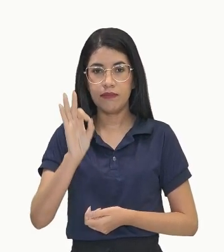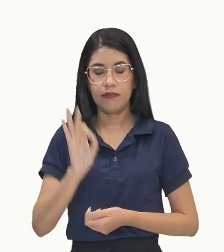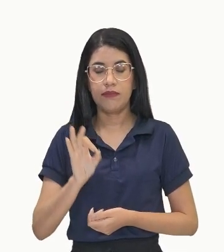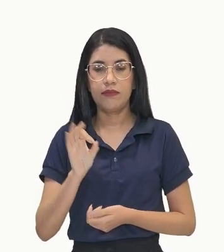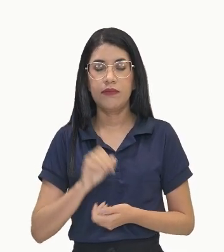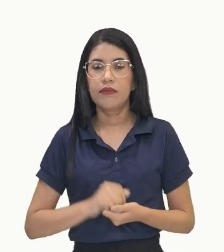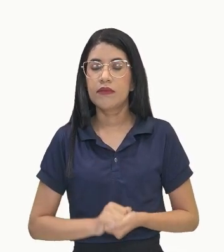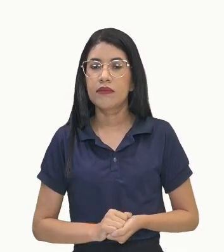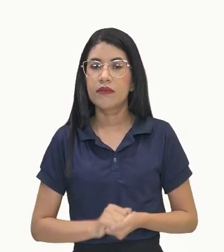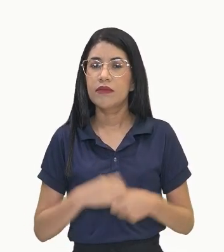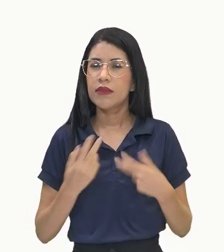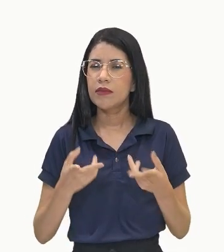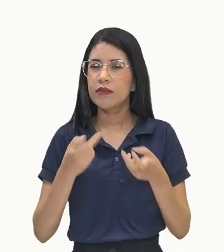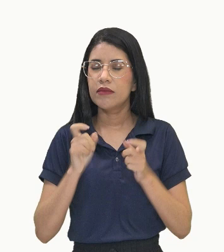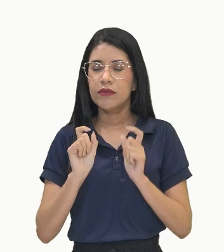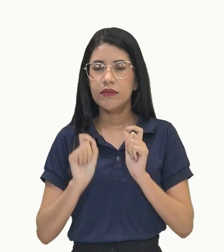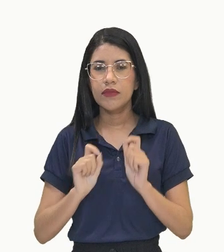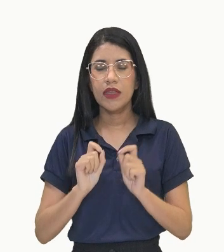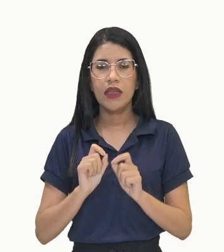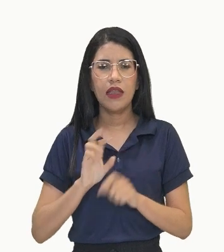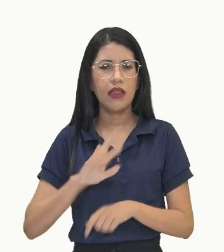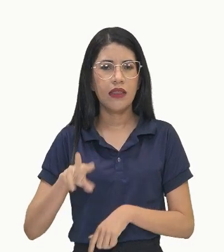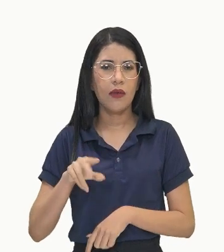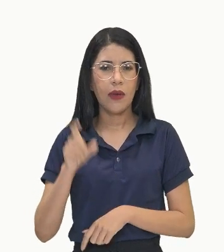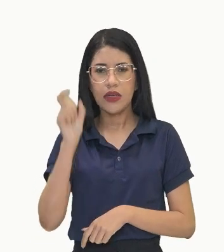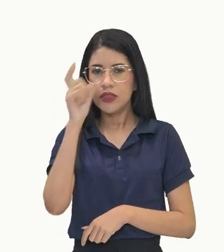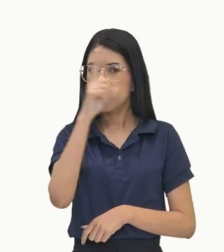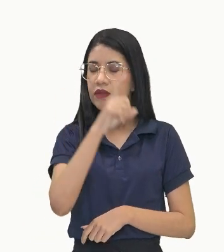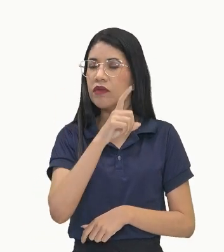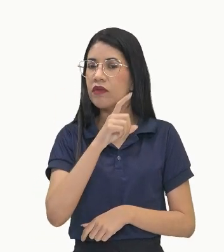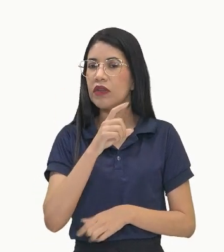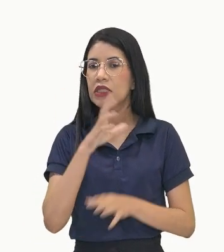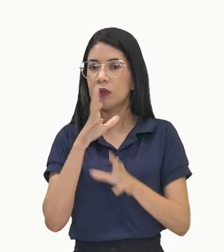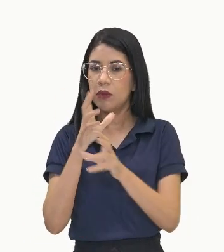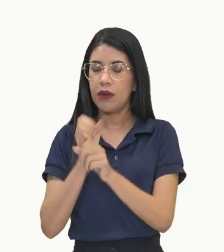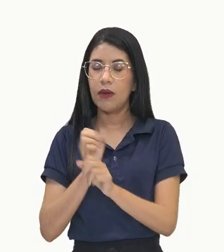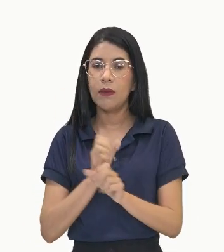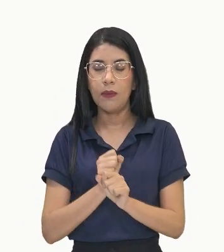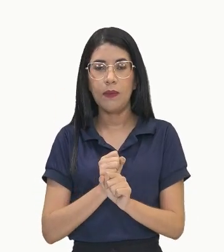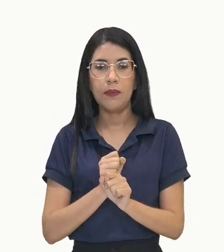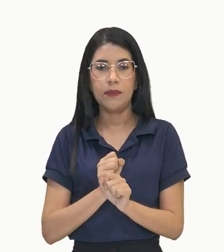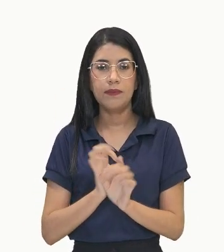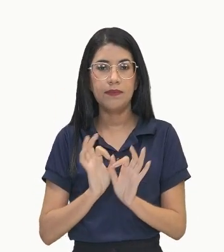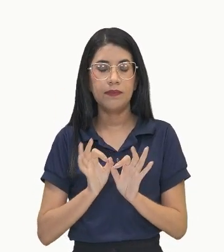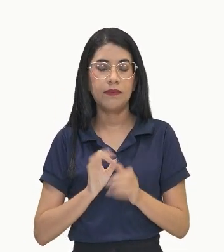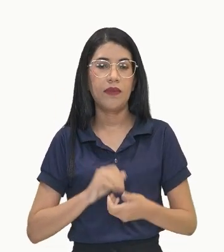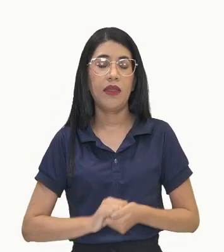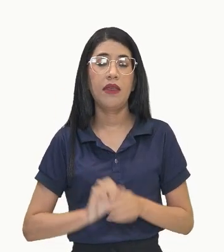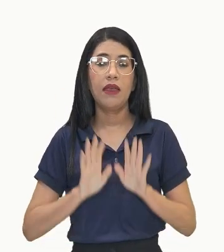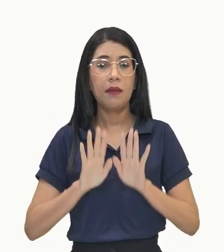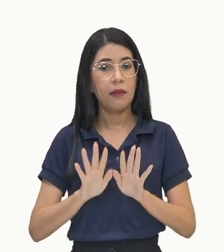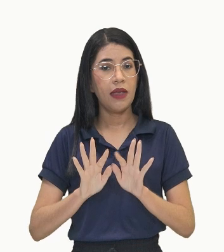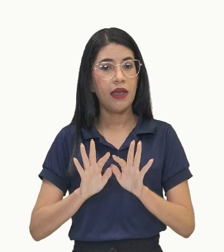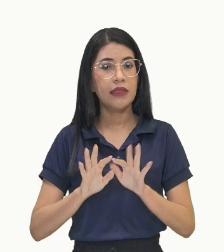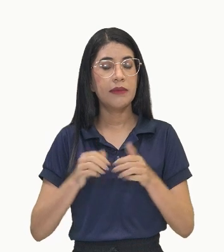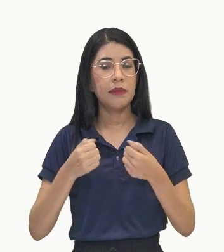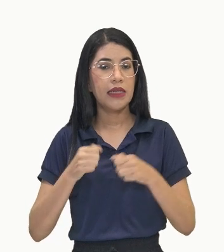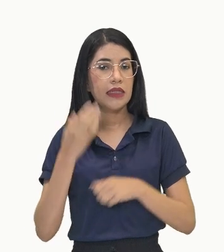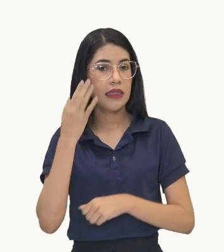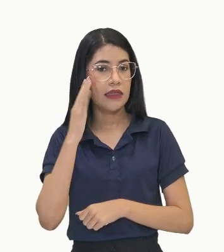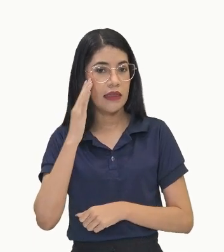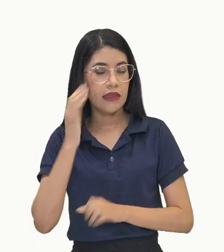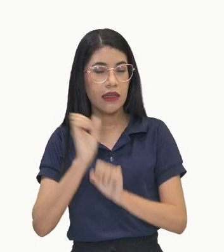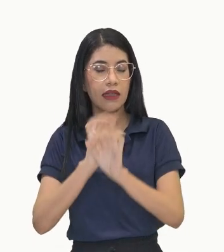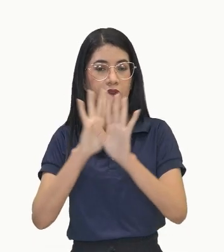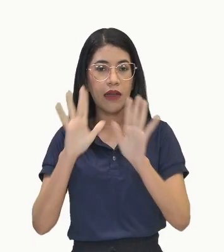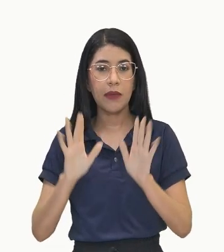Então, note que não é complicado você, né, fazer esses cálculos. Mas é importante você entender o que